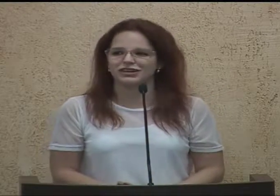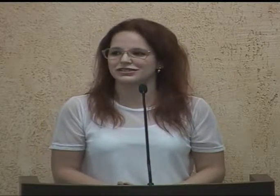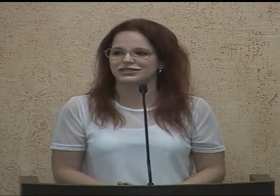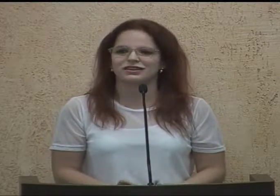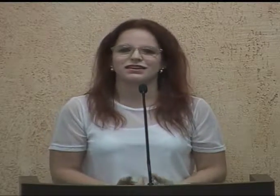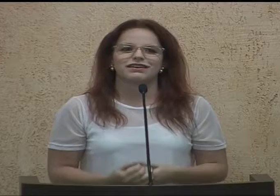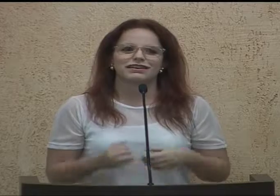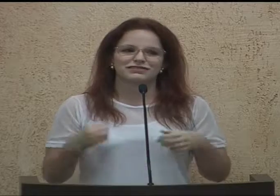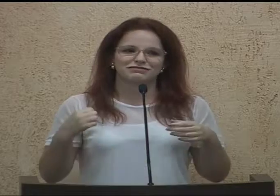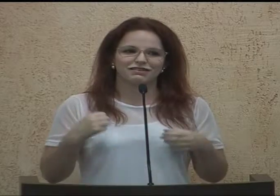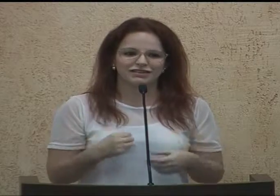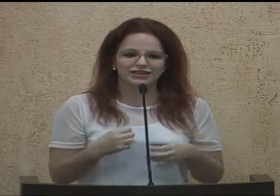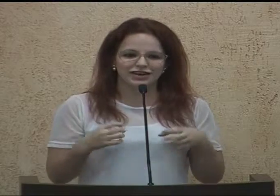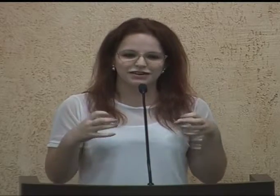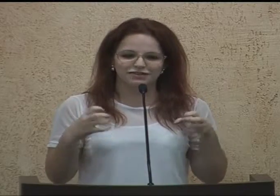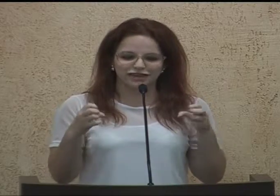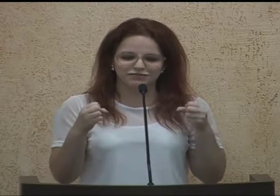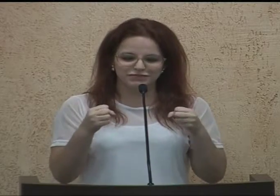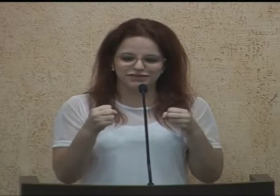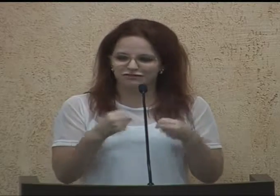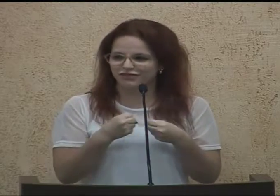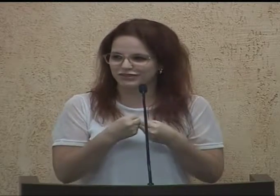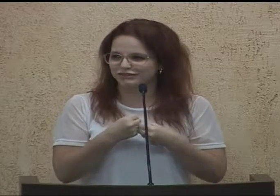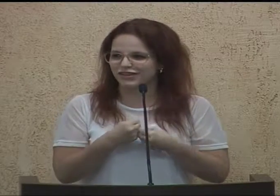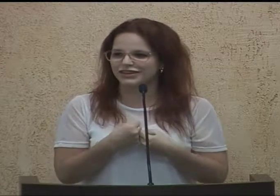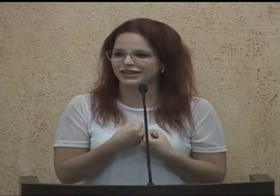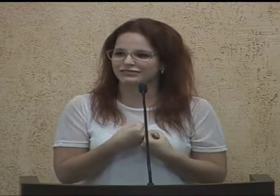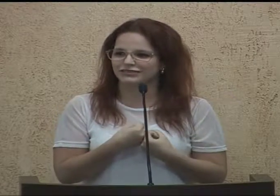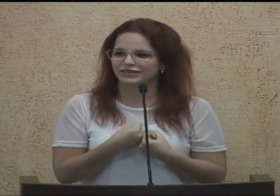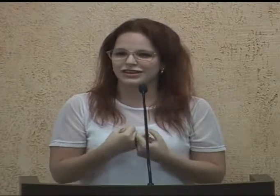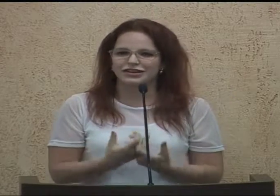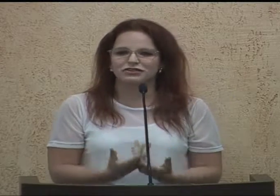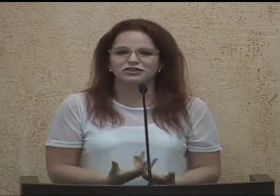com a doença. A informação nova não